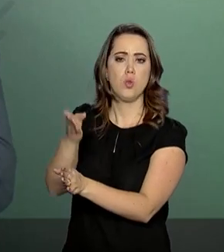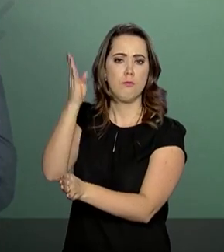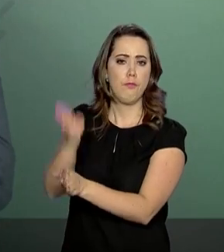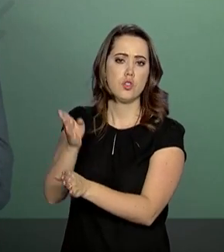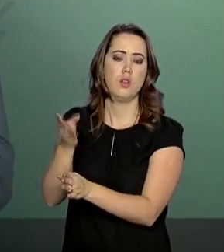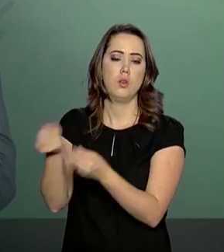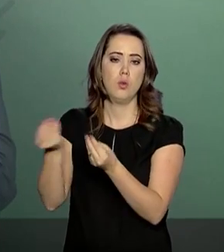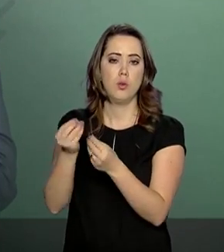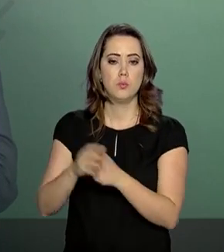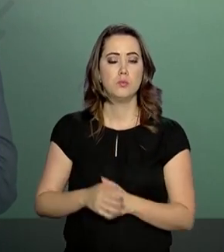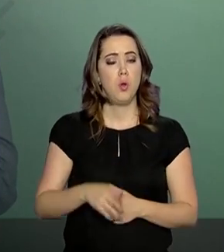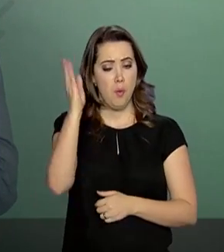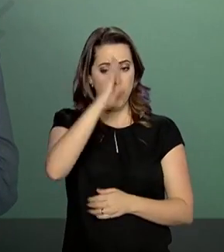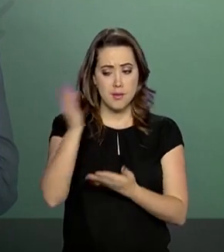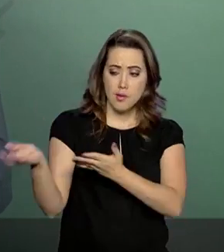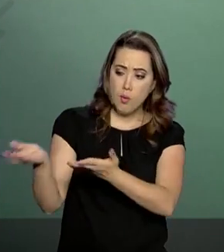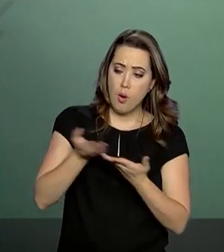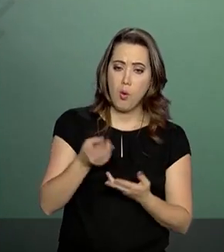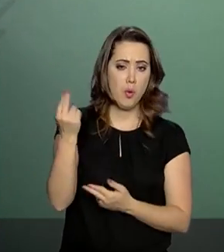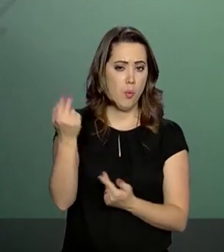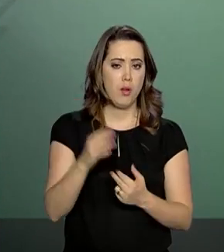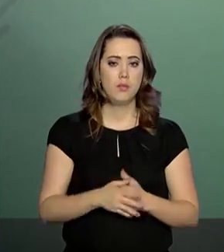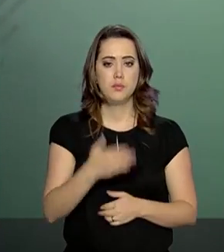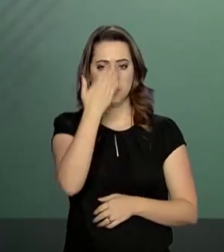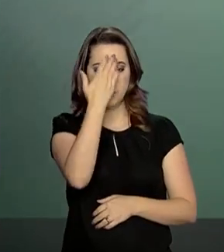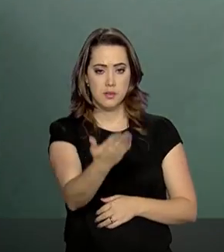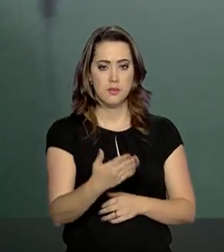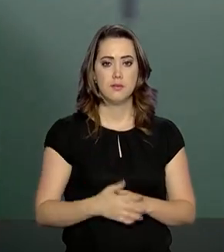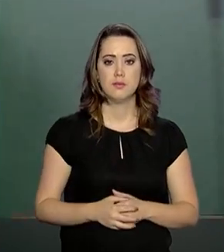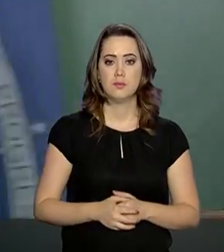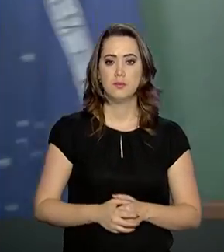vieram com intenção de quedarse aqui no nosso país